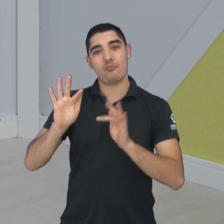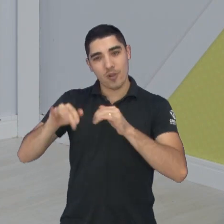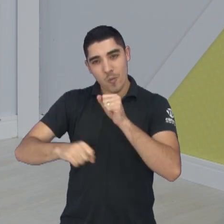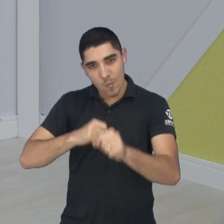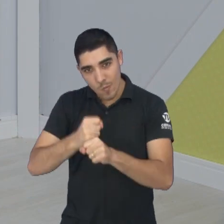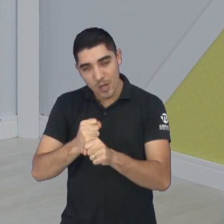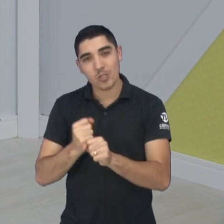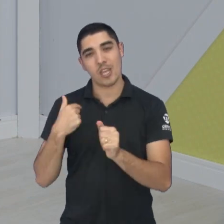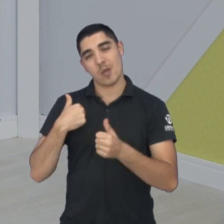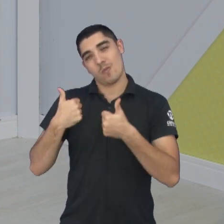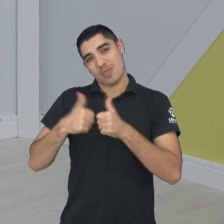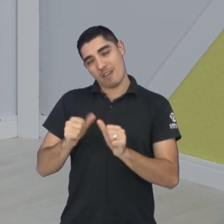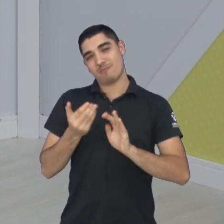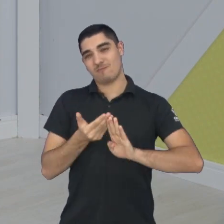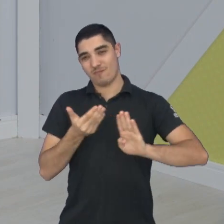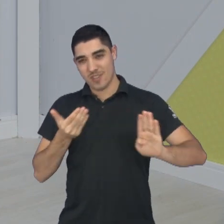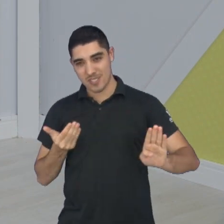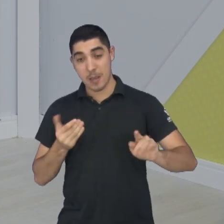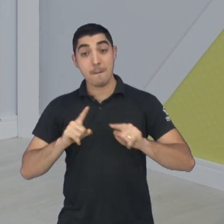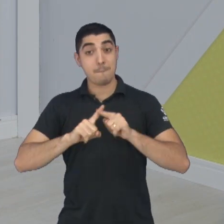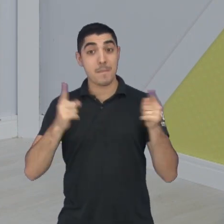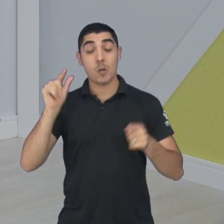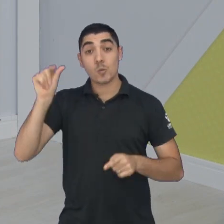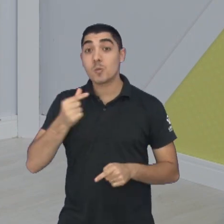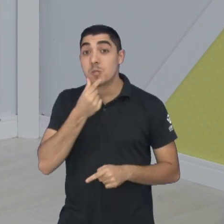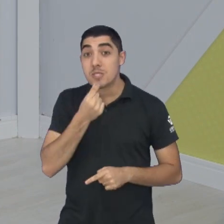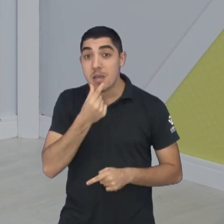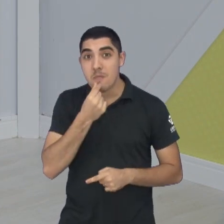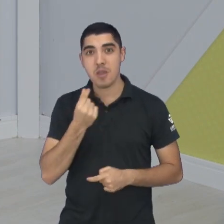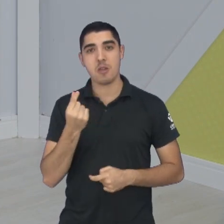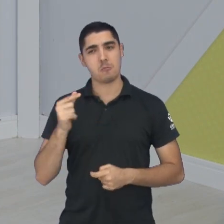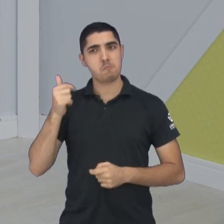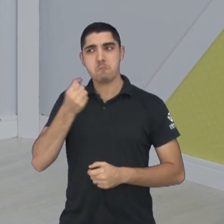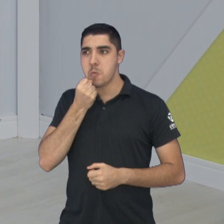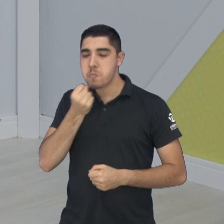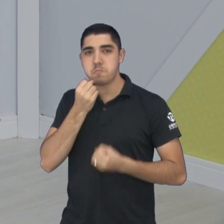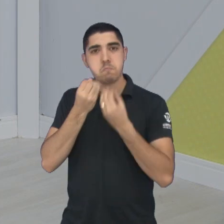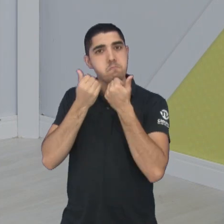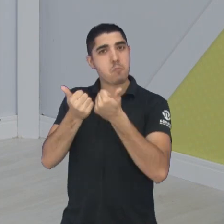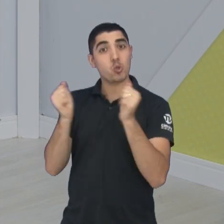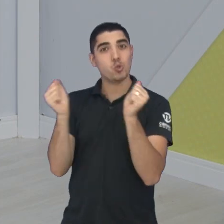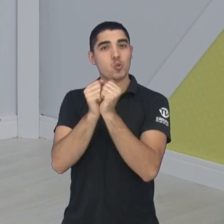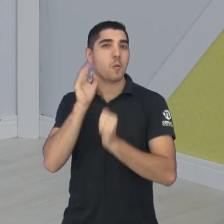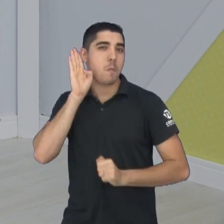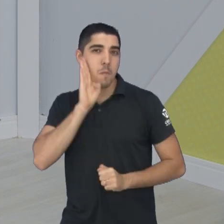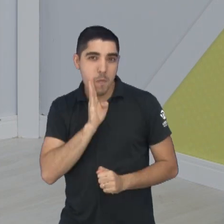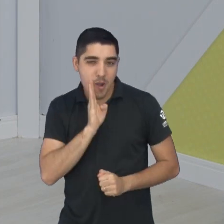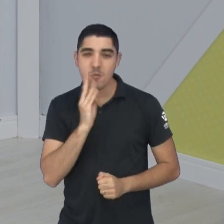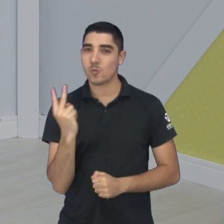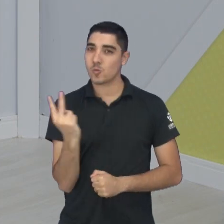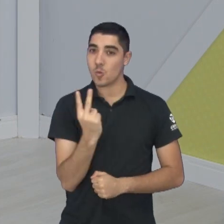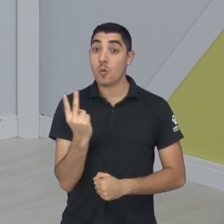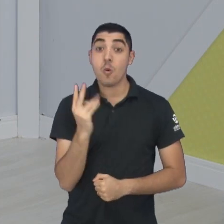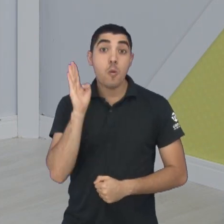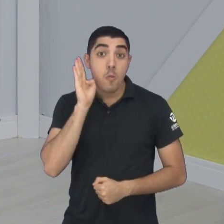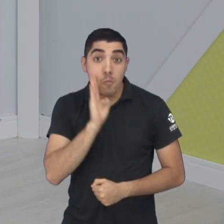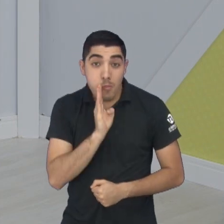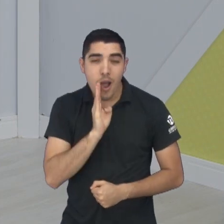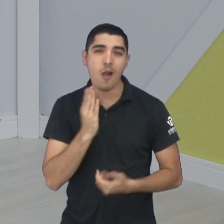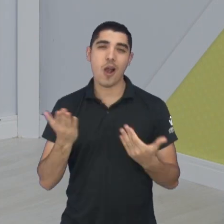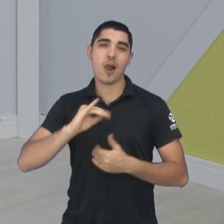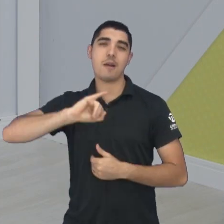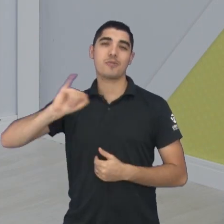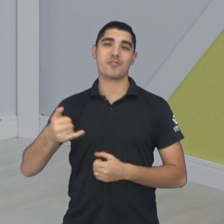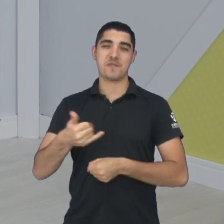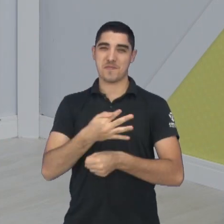esteve ausente, mas o Samuel deu conta do recado junto com o nosso querido Paulo, esteve por aqui também. O Paulo agora está curtindo as